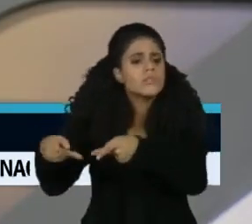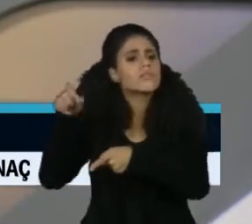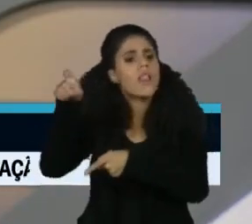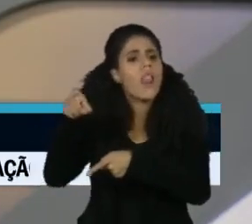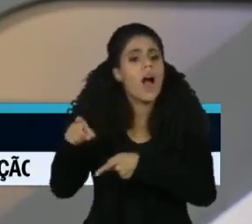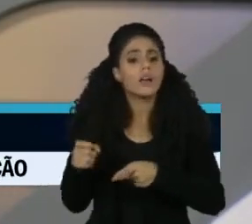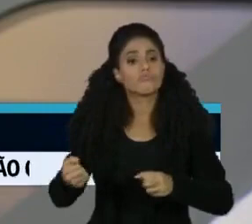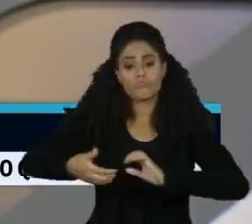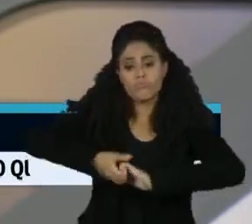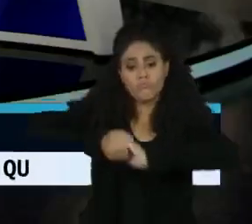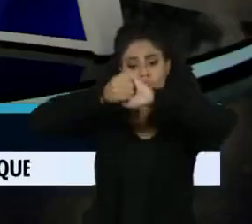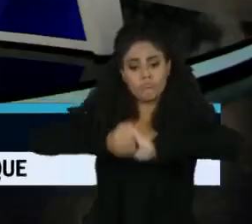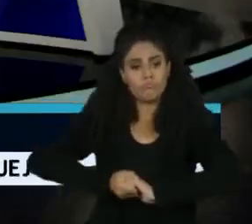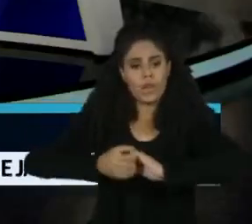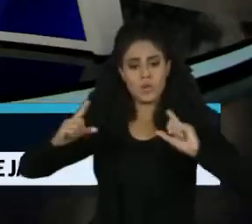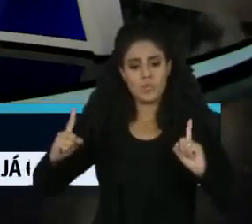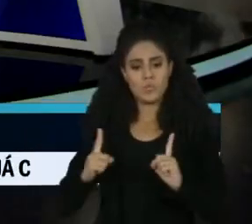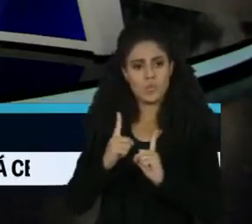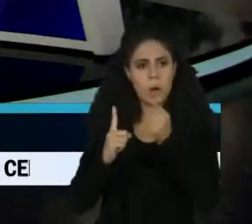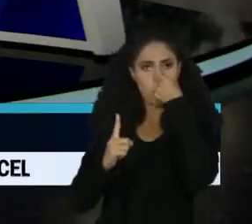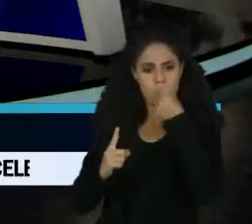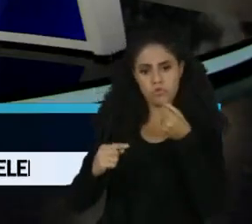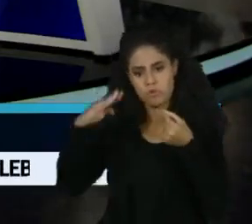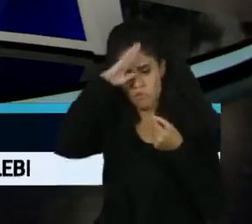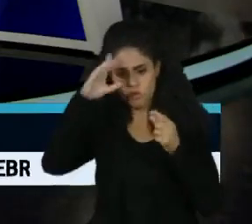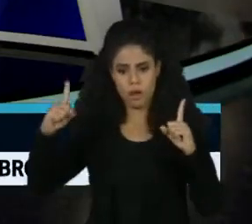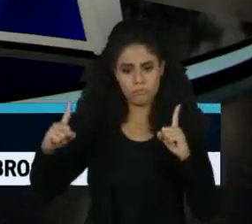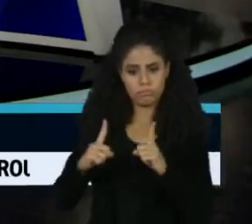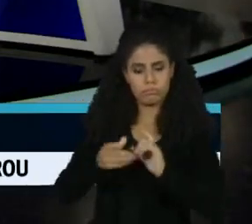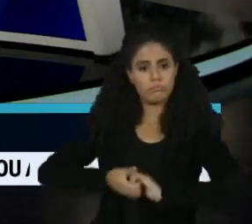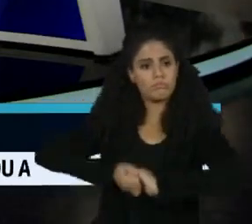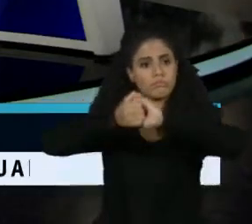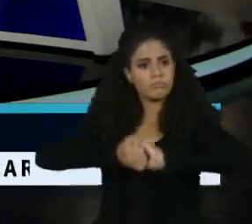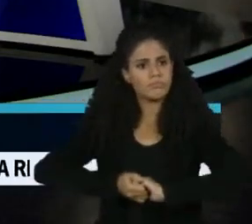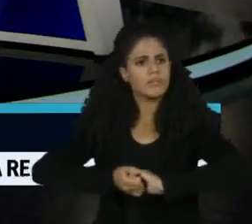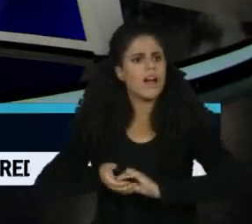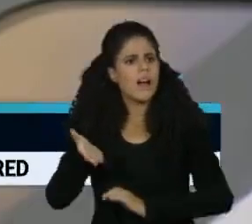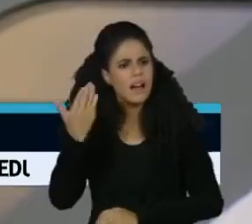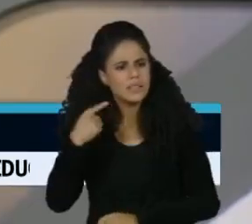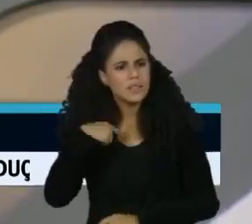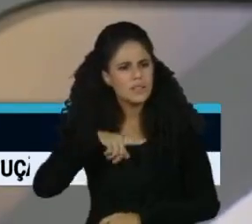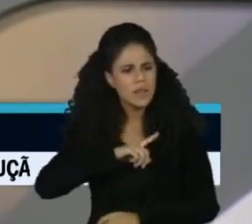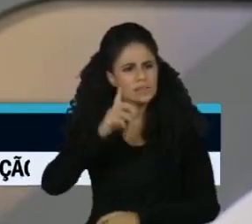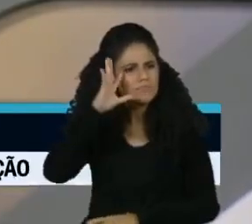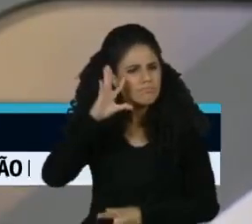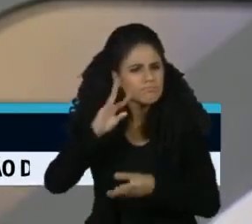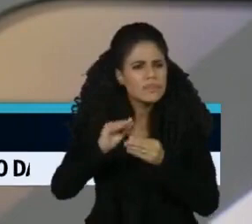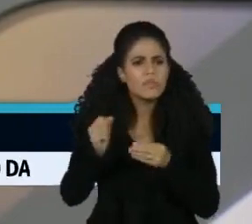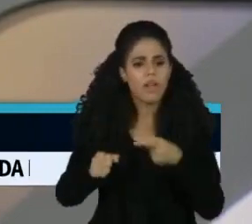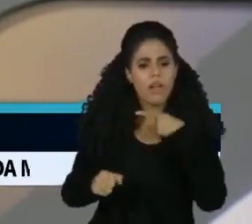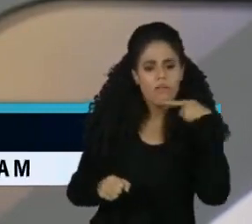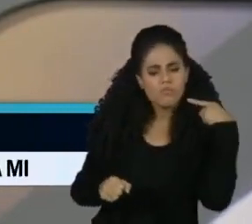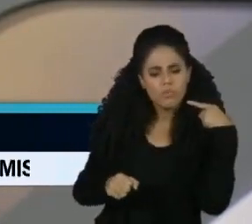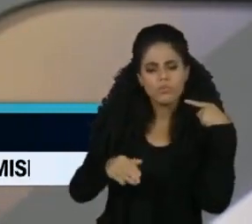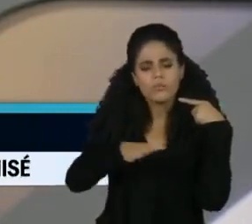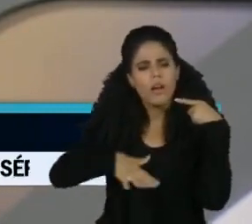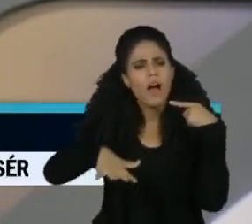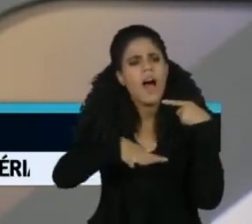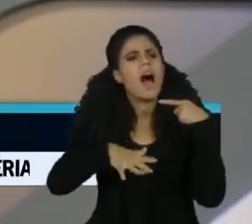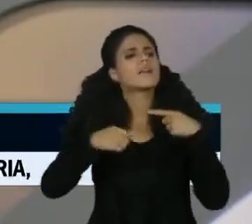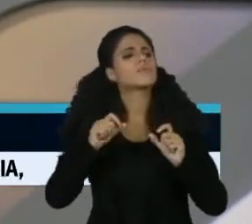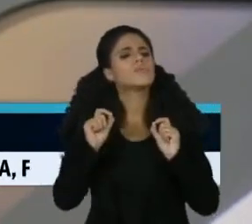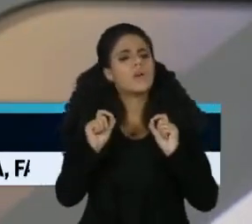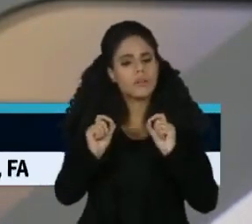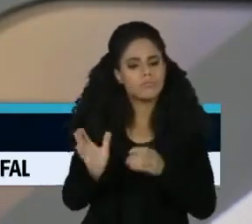ao Putin, que não ficou esclarecido se tem alguma coisa com a eleição, porque nós sabemos que os russos tiveram um papel grande